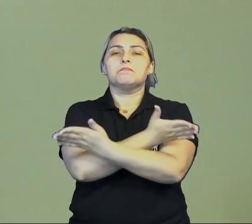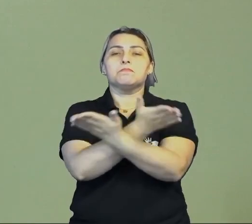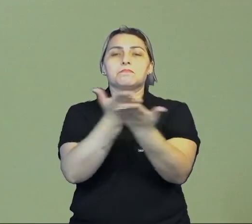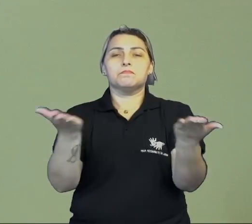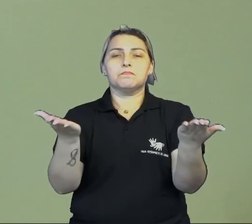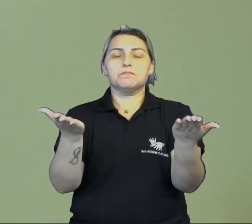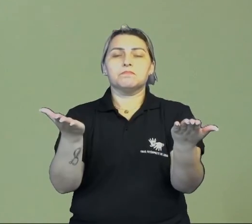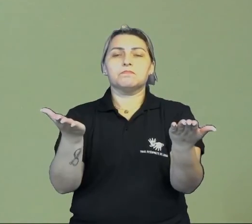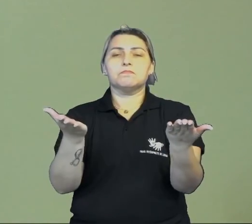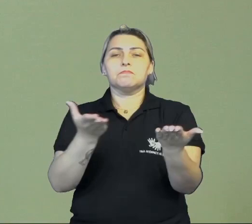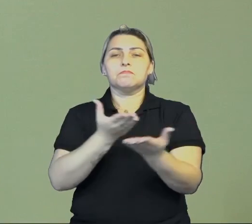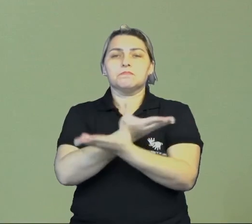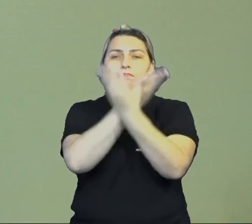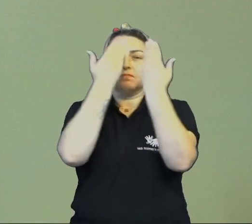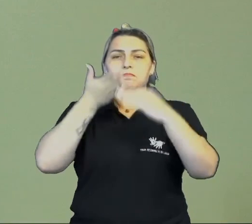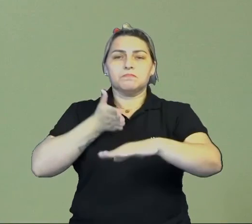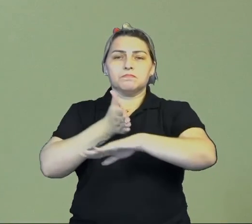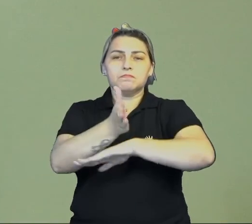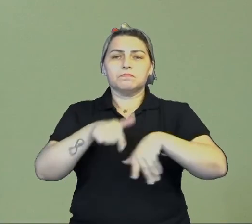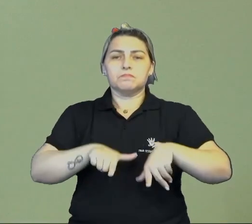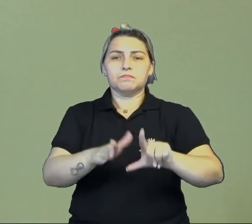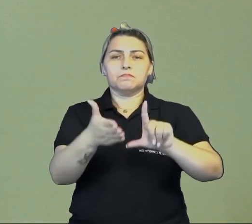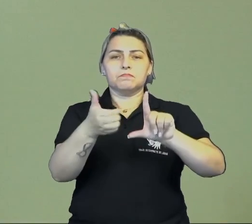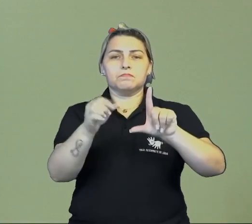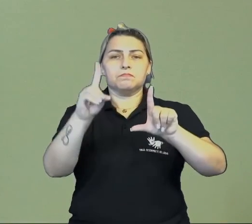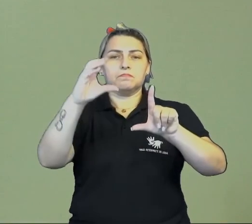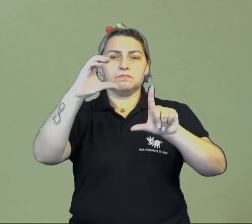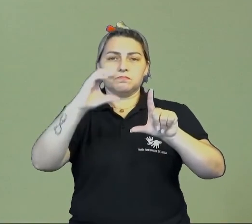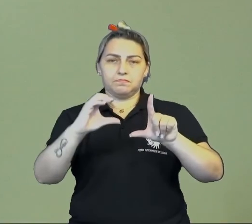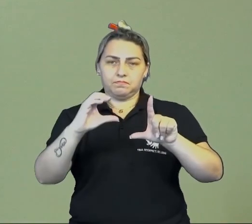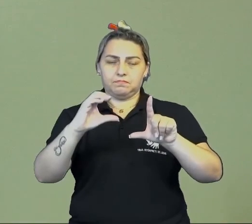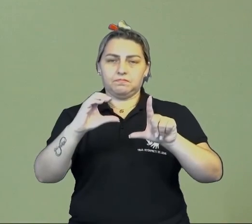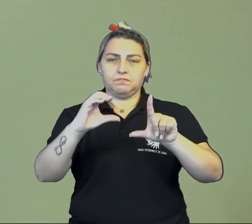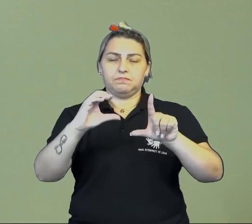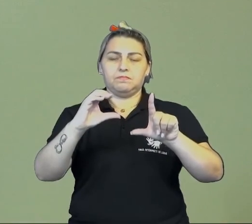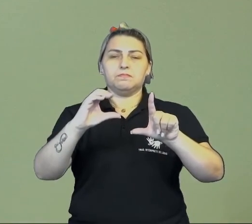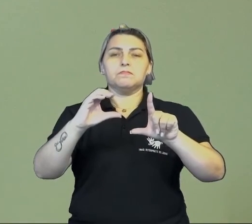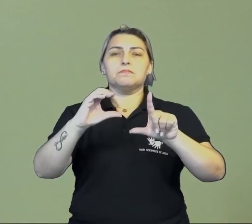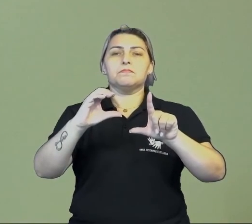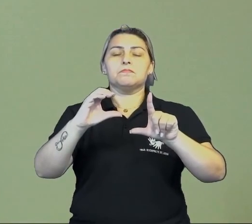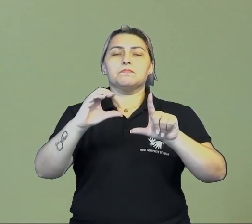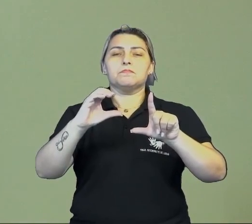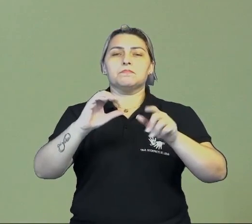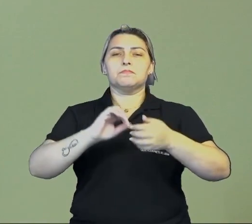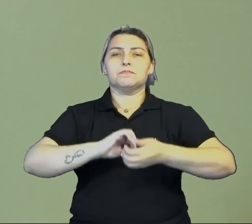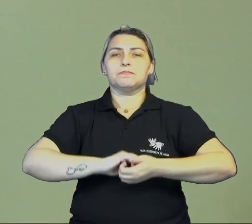todos vocês e não deixe de acessar a plataforma eduque.ac.